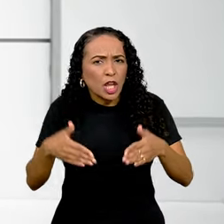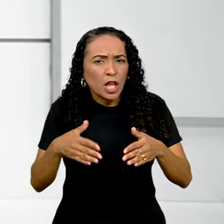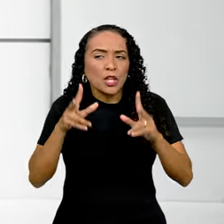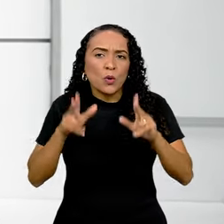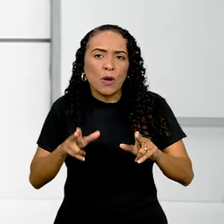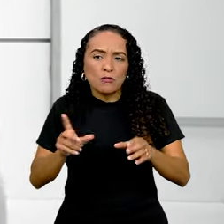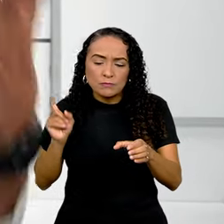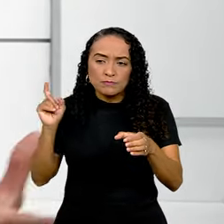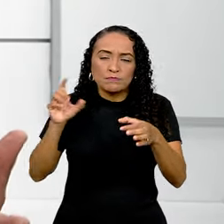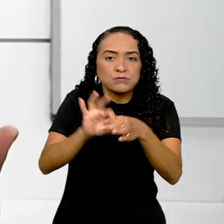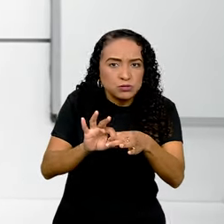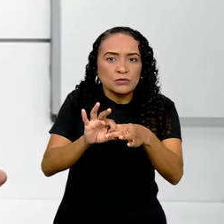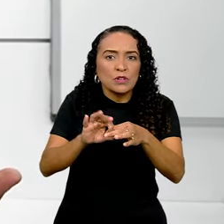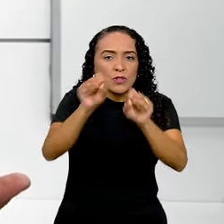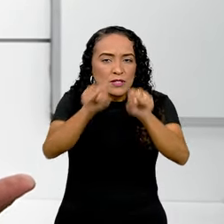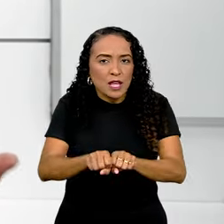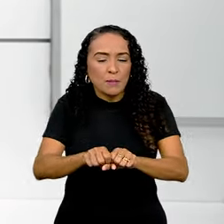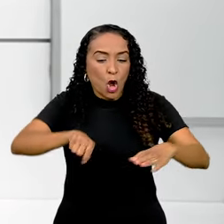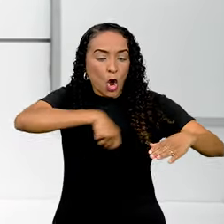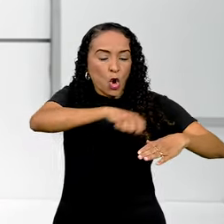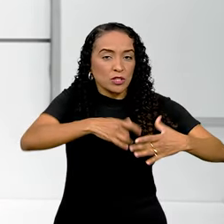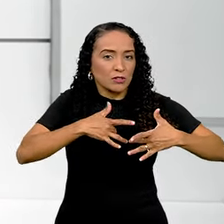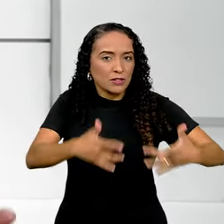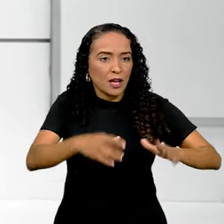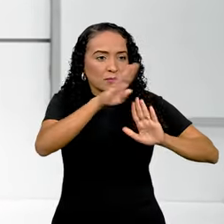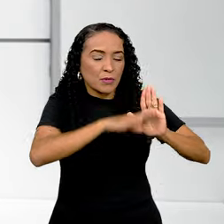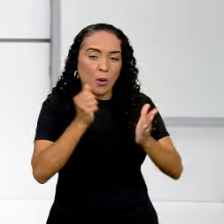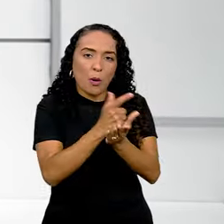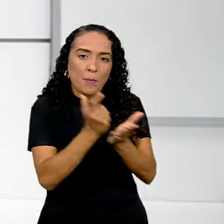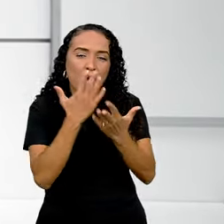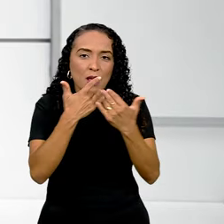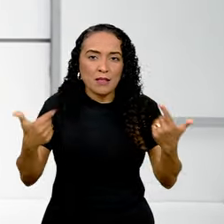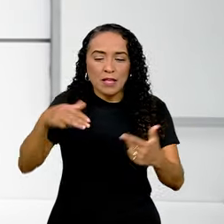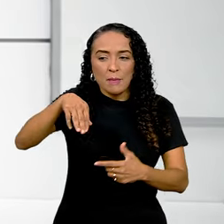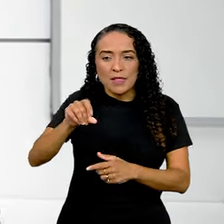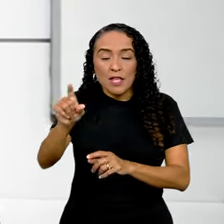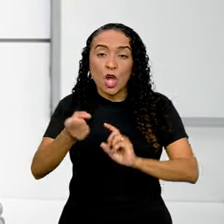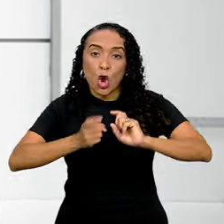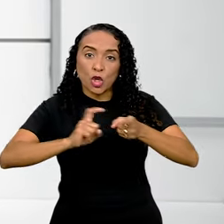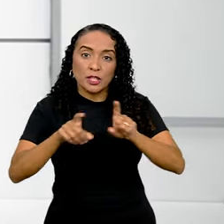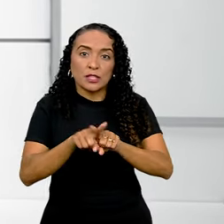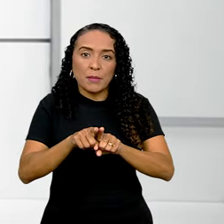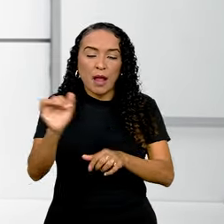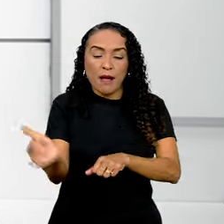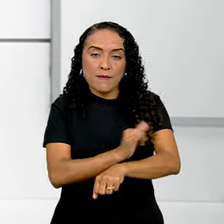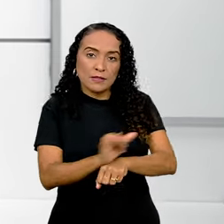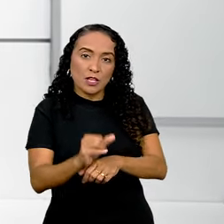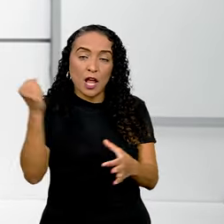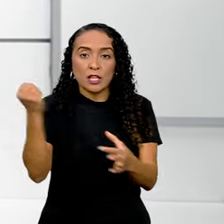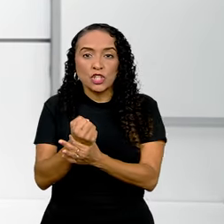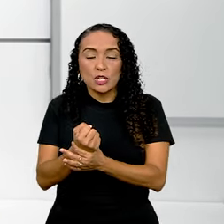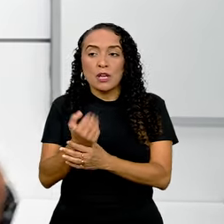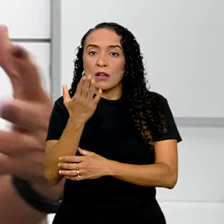direta estão assim como ancoradas nesse sistema as cozinhas solidárias o programa de aquisição de alimentos o MDS tá coordenando uma